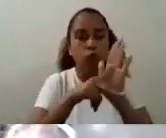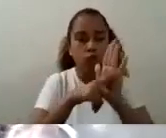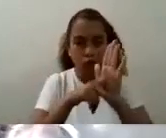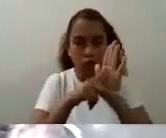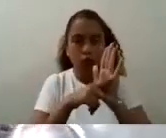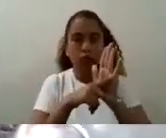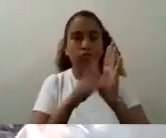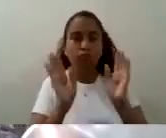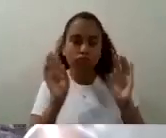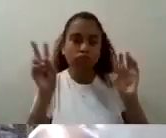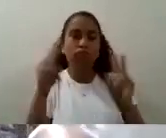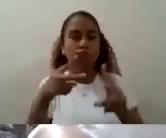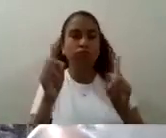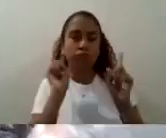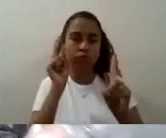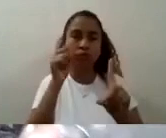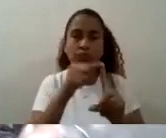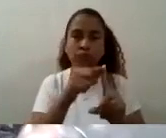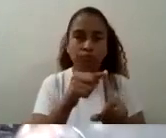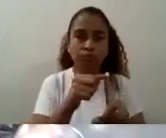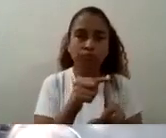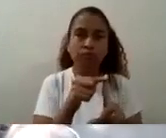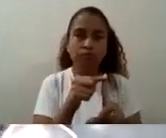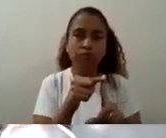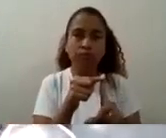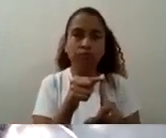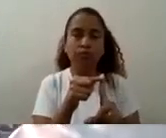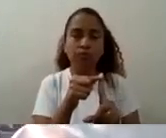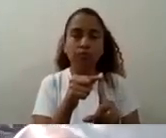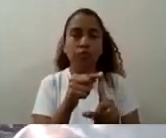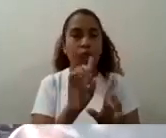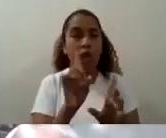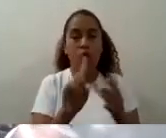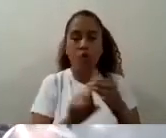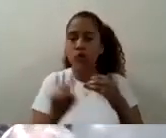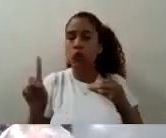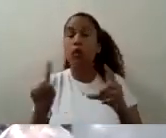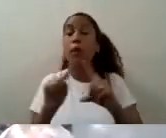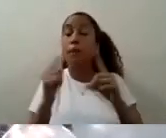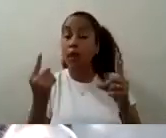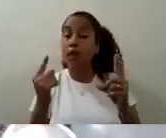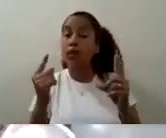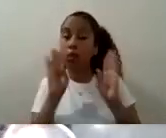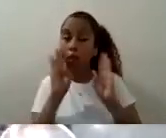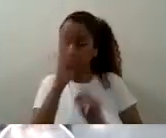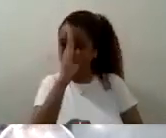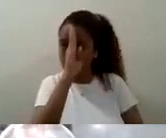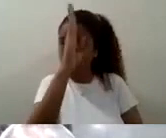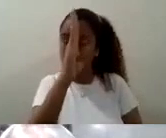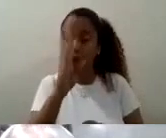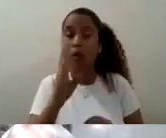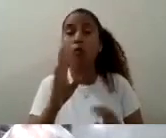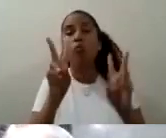única e exclusivamente, não de uma forma excludente, mas voltados para o tema da